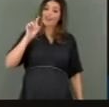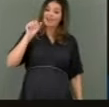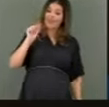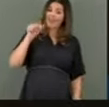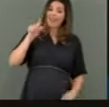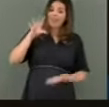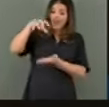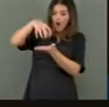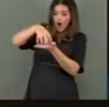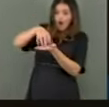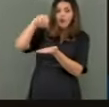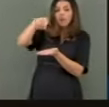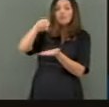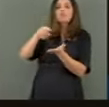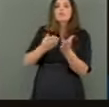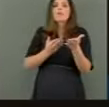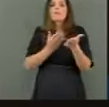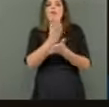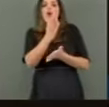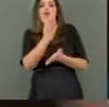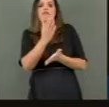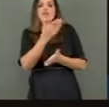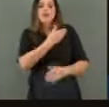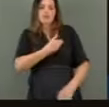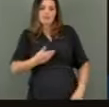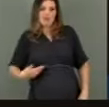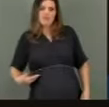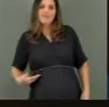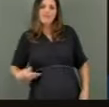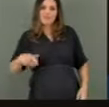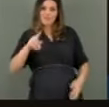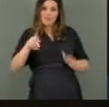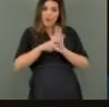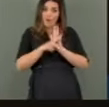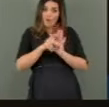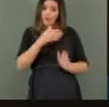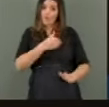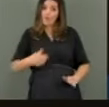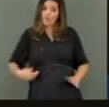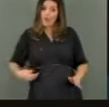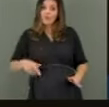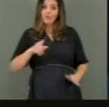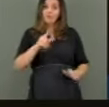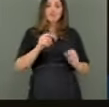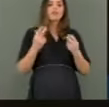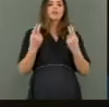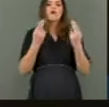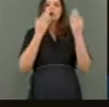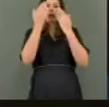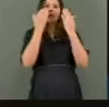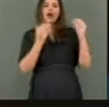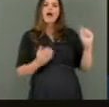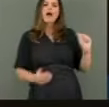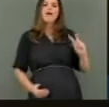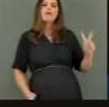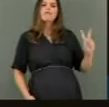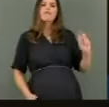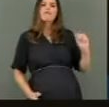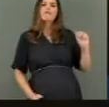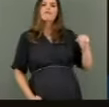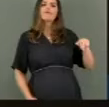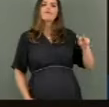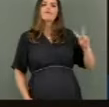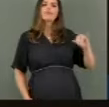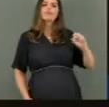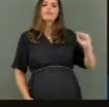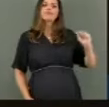o órgão regulador governamental lá, como a Anvisa daqui, que